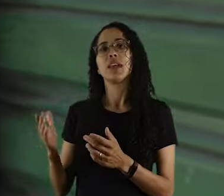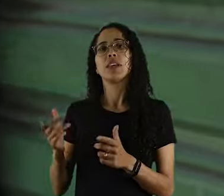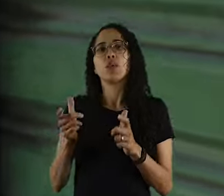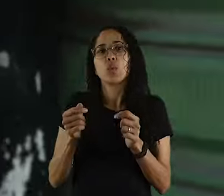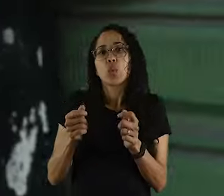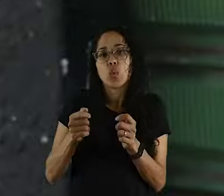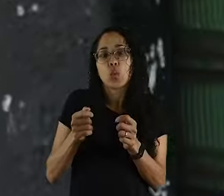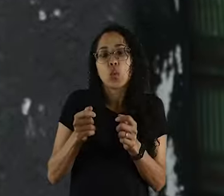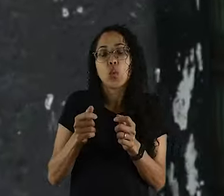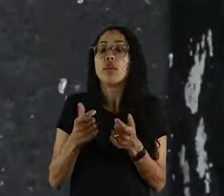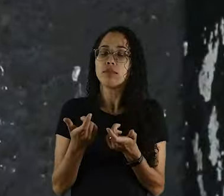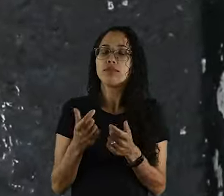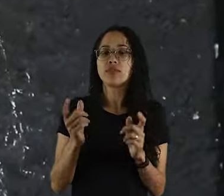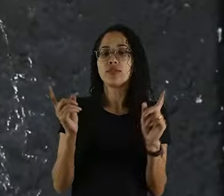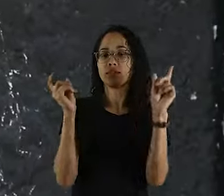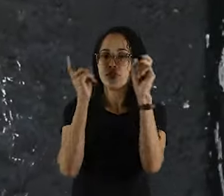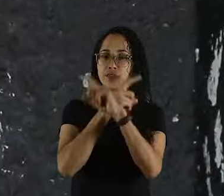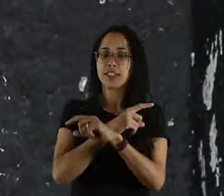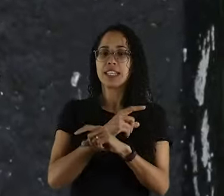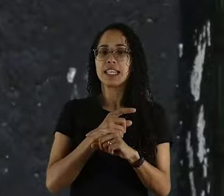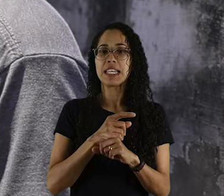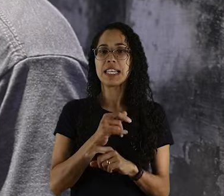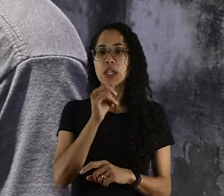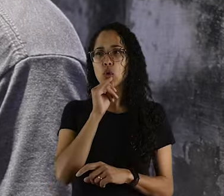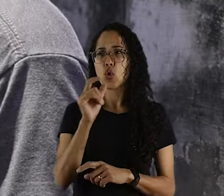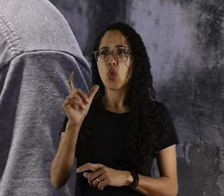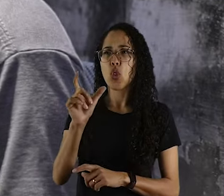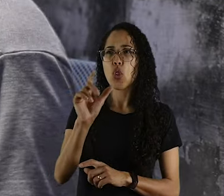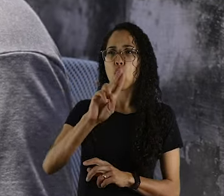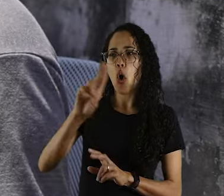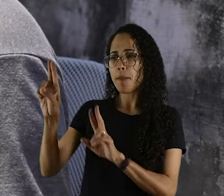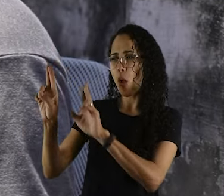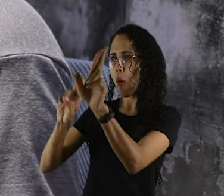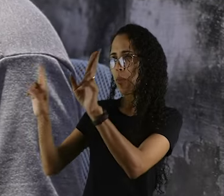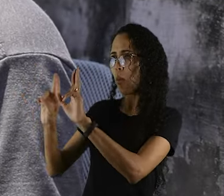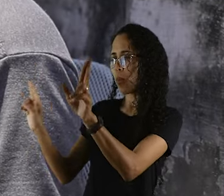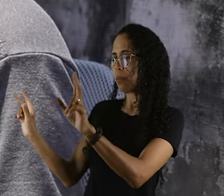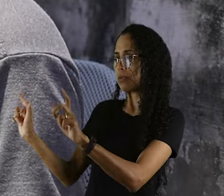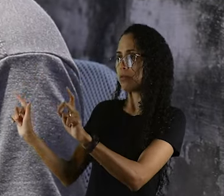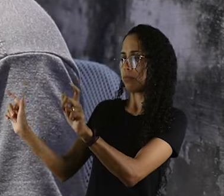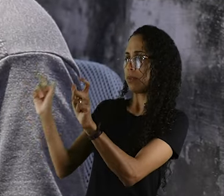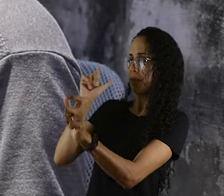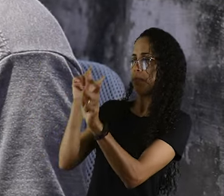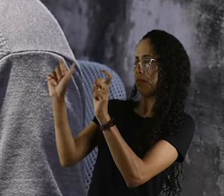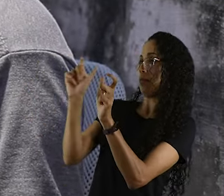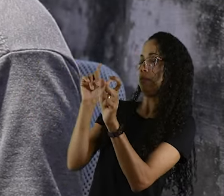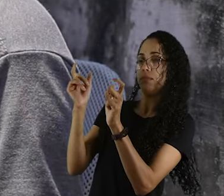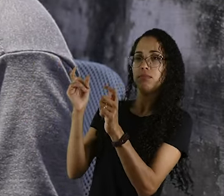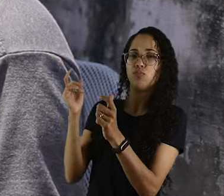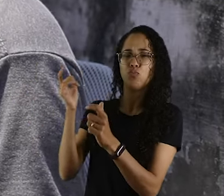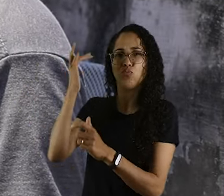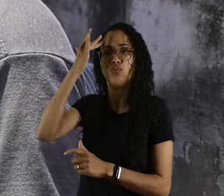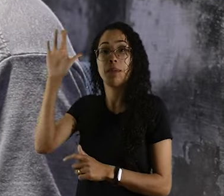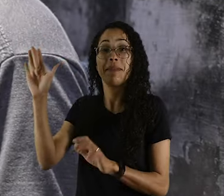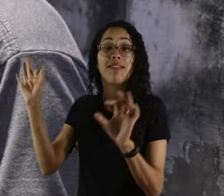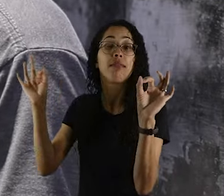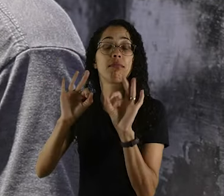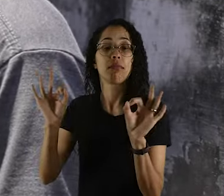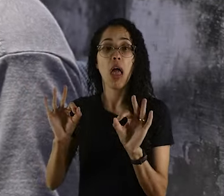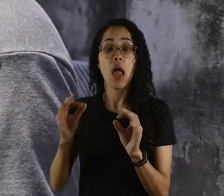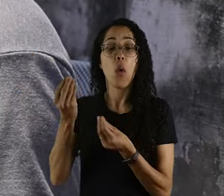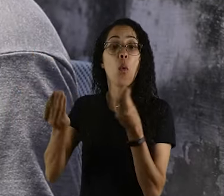televisão, muitas das vezes, entendeu? E via, ouvia, mas não sabia o que era, não sabia identificar, não